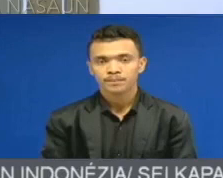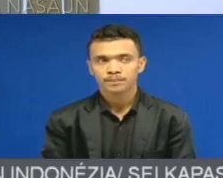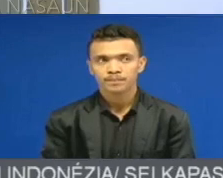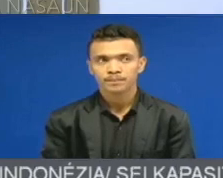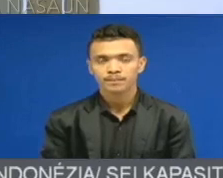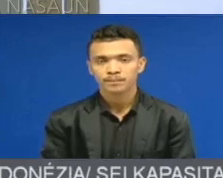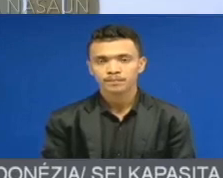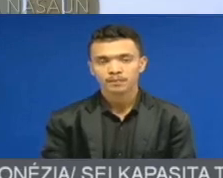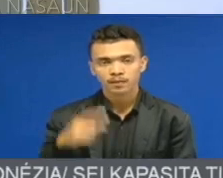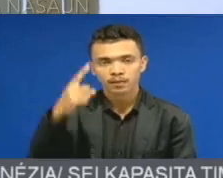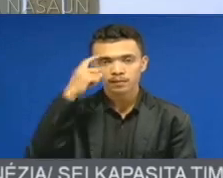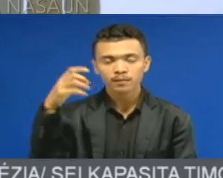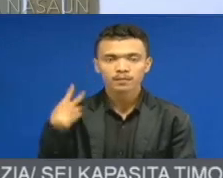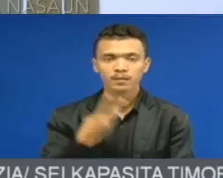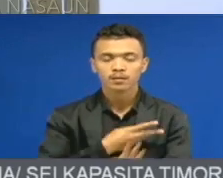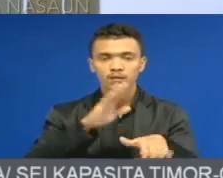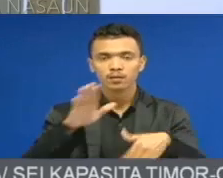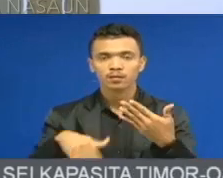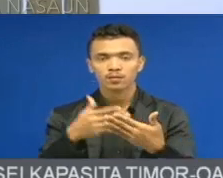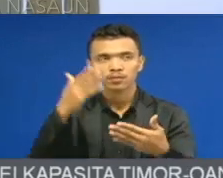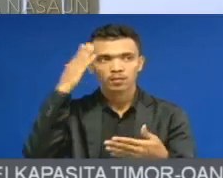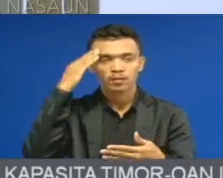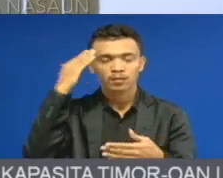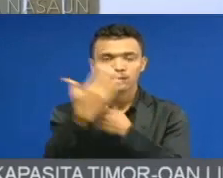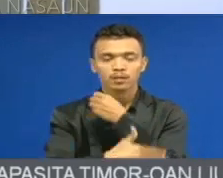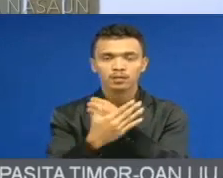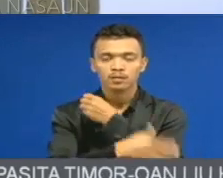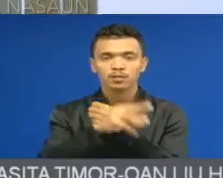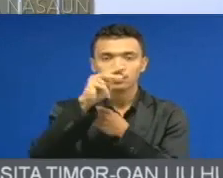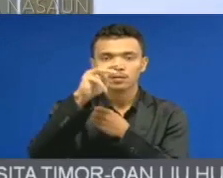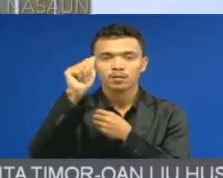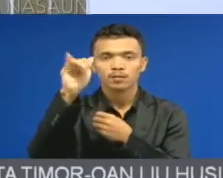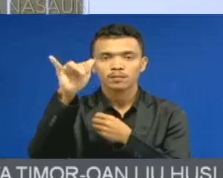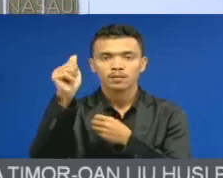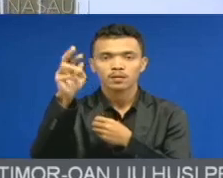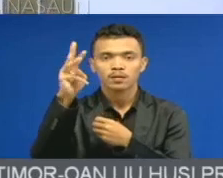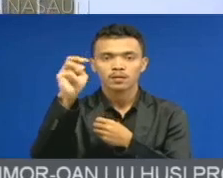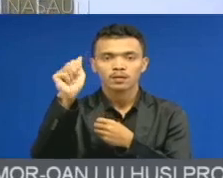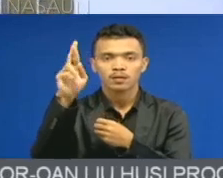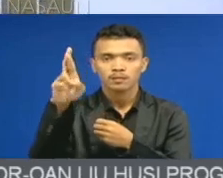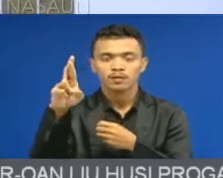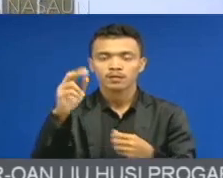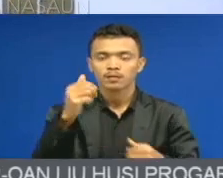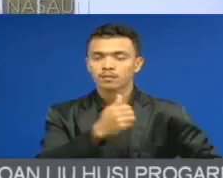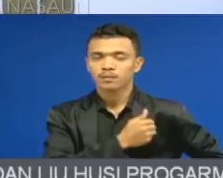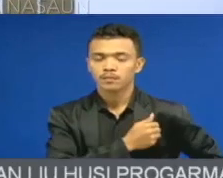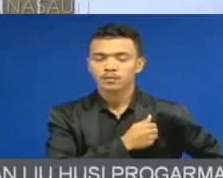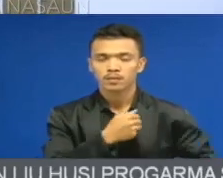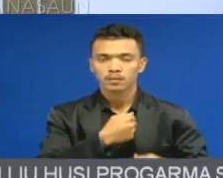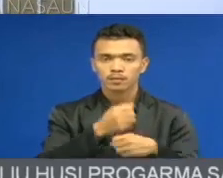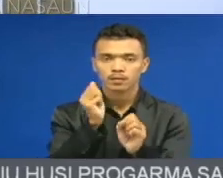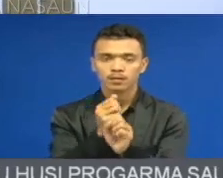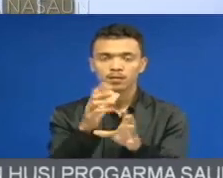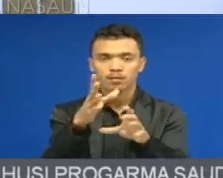Undia senetam itoto tenekata ka ia Myanmar agora asu ukunene asu militar ma kahala kudeta sira futi